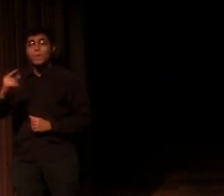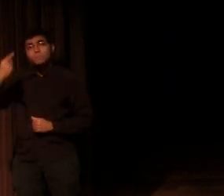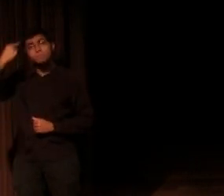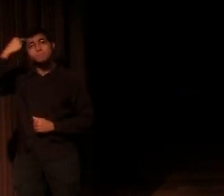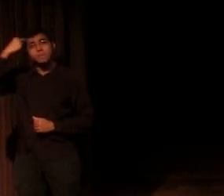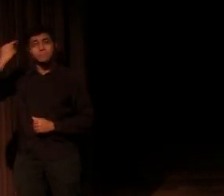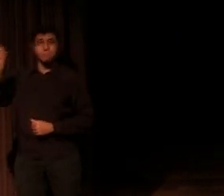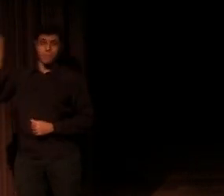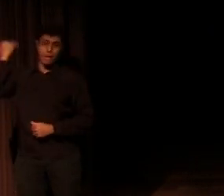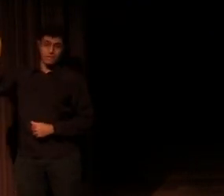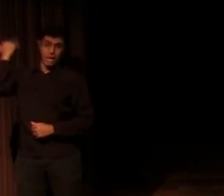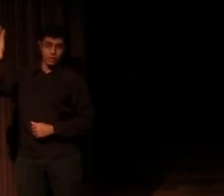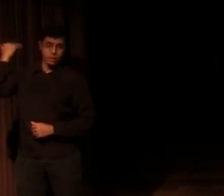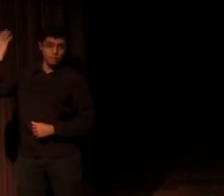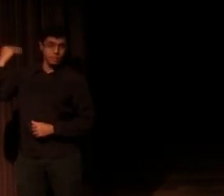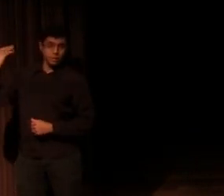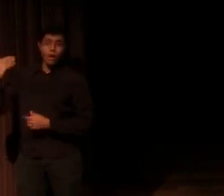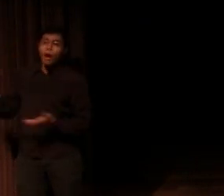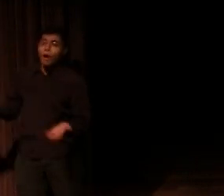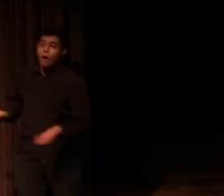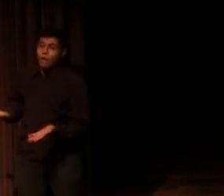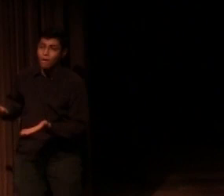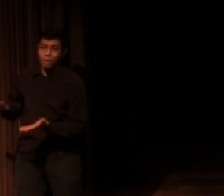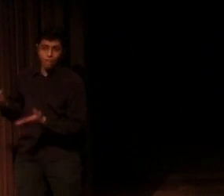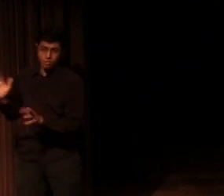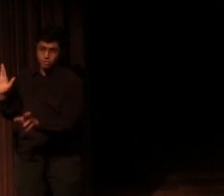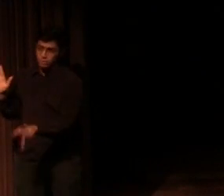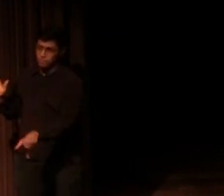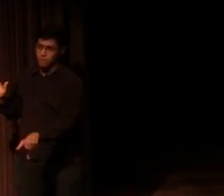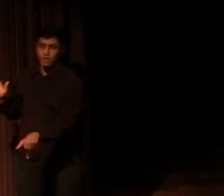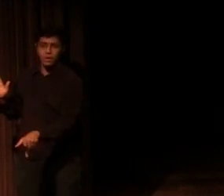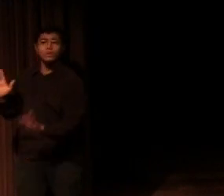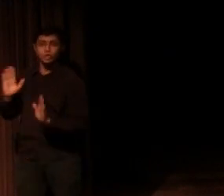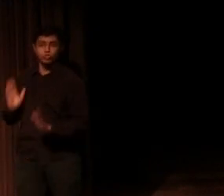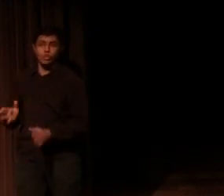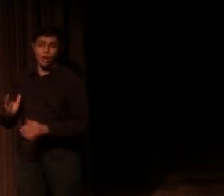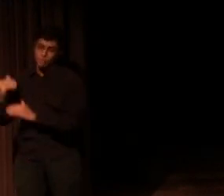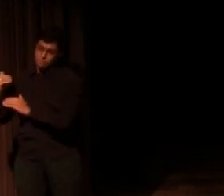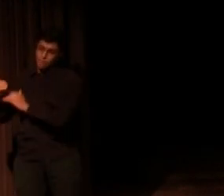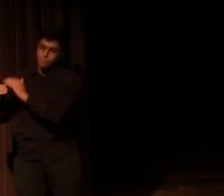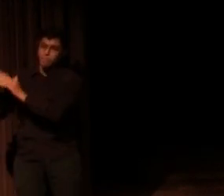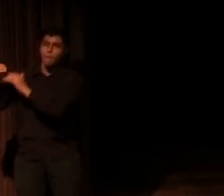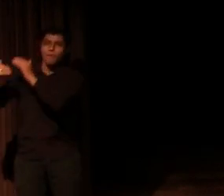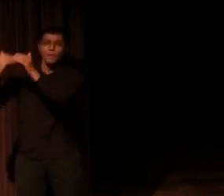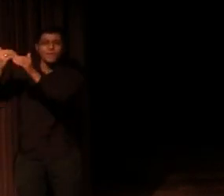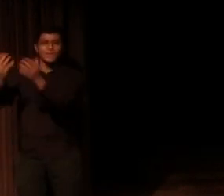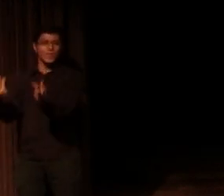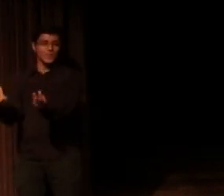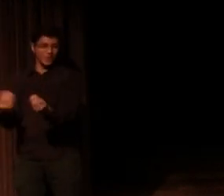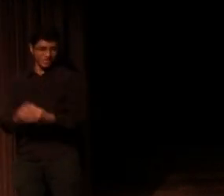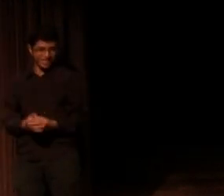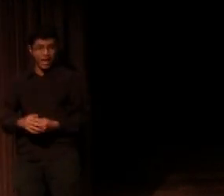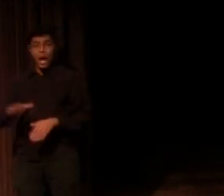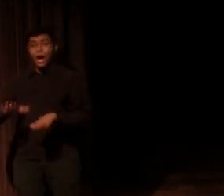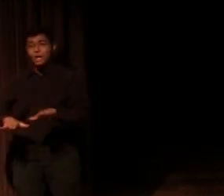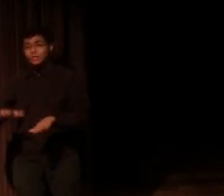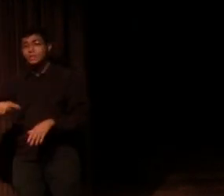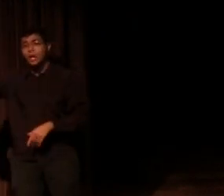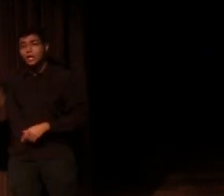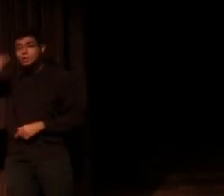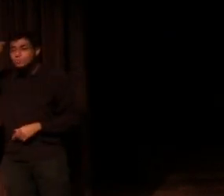quanto que vocês avançaram enquanto que vocês avançar a gente olha para frente e ver o quanto que tem pra fazer